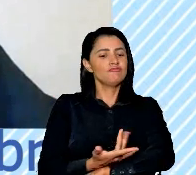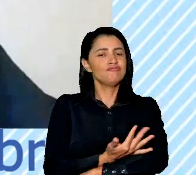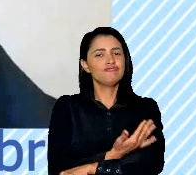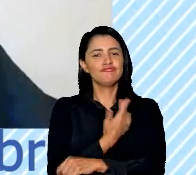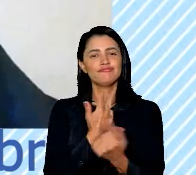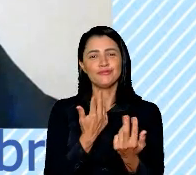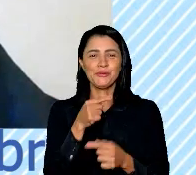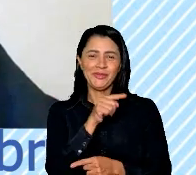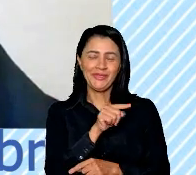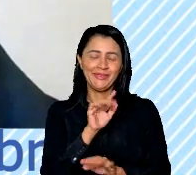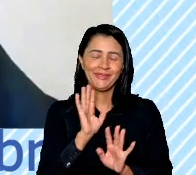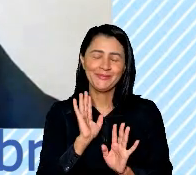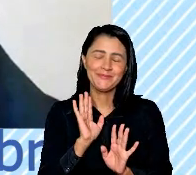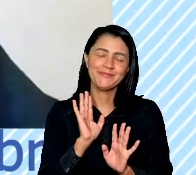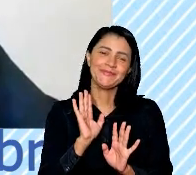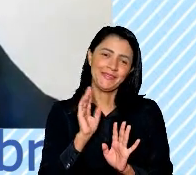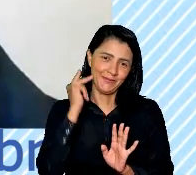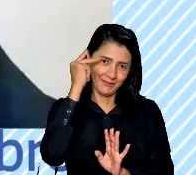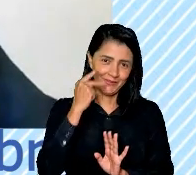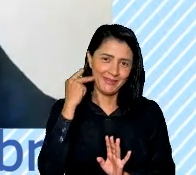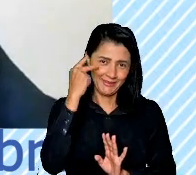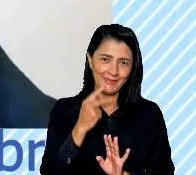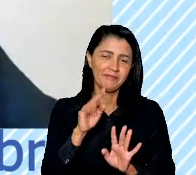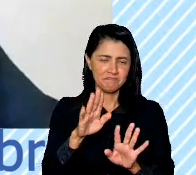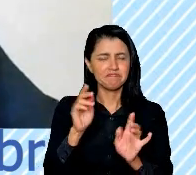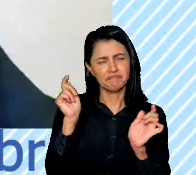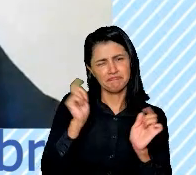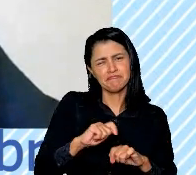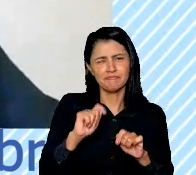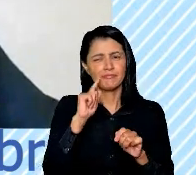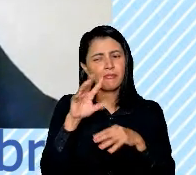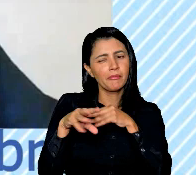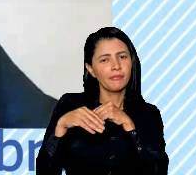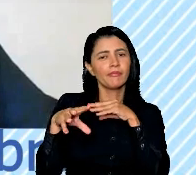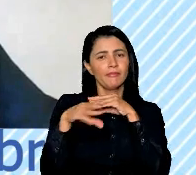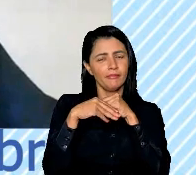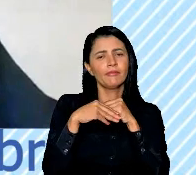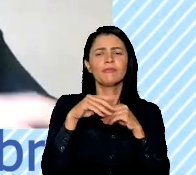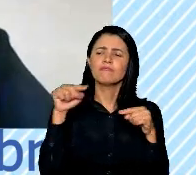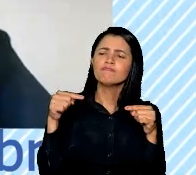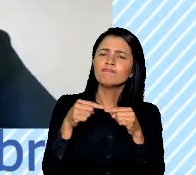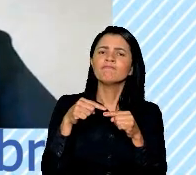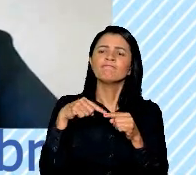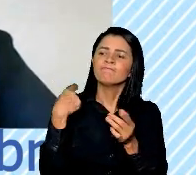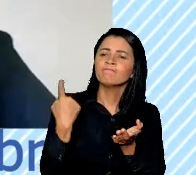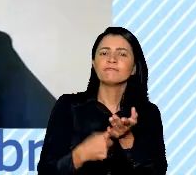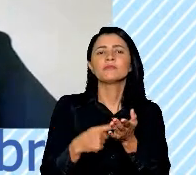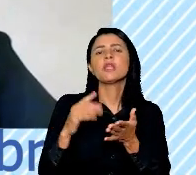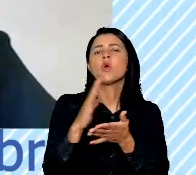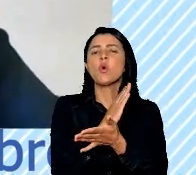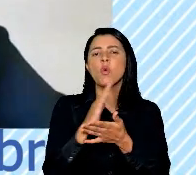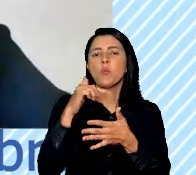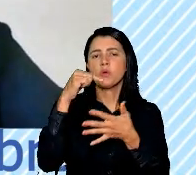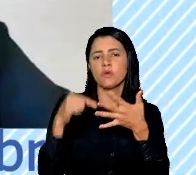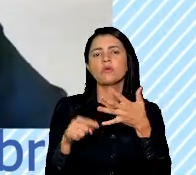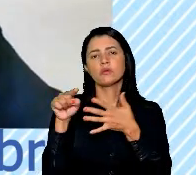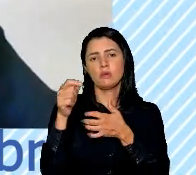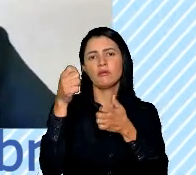dela, mas é possível que eu traga dados que, de certa forma, confirmem alguns dos pontos que ela